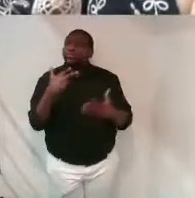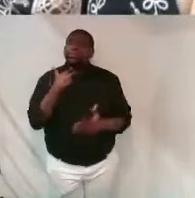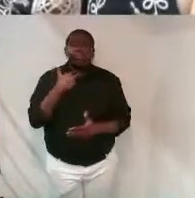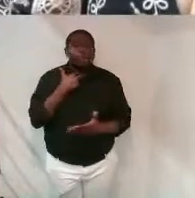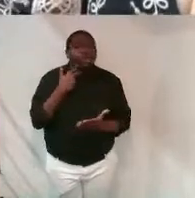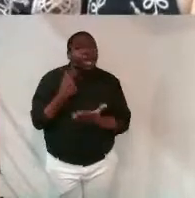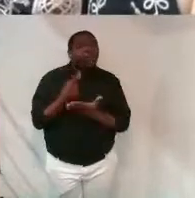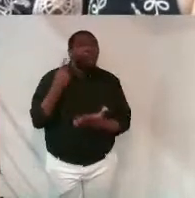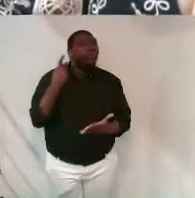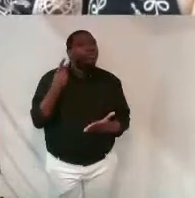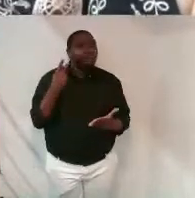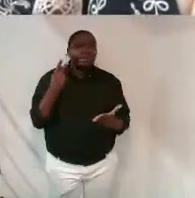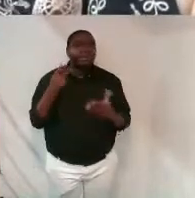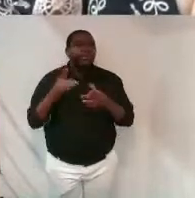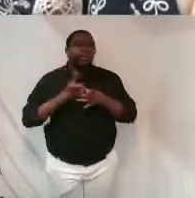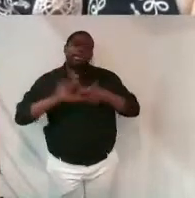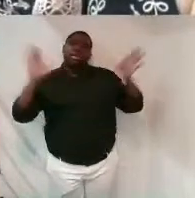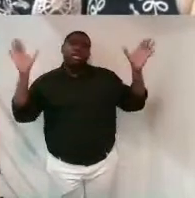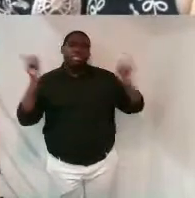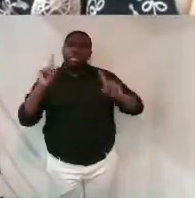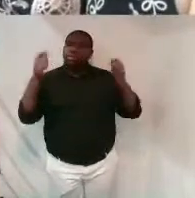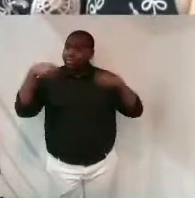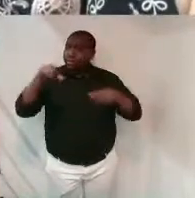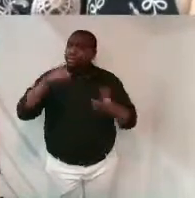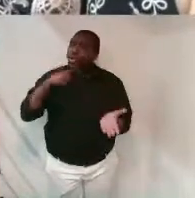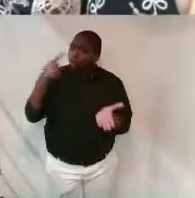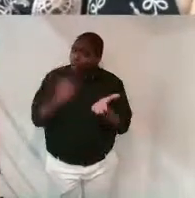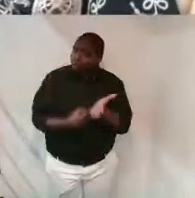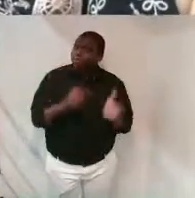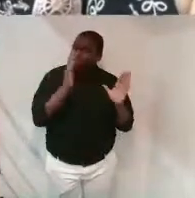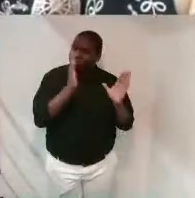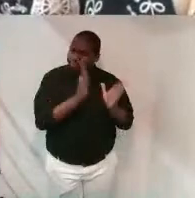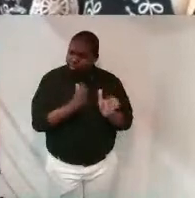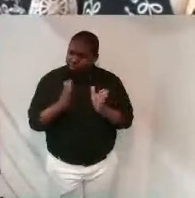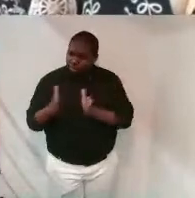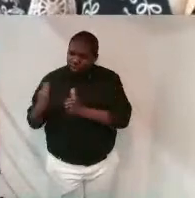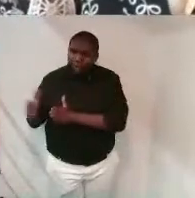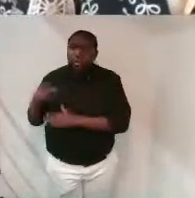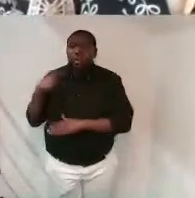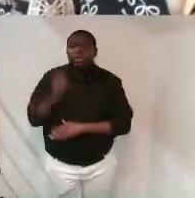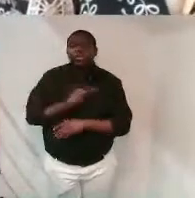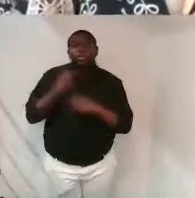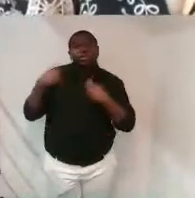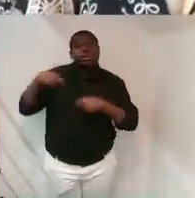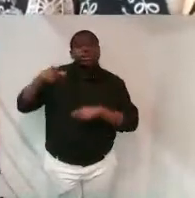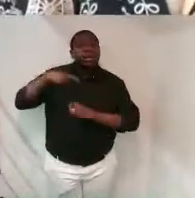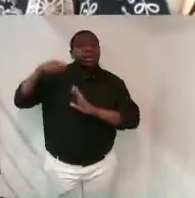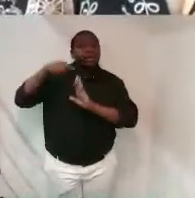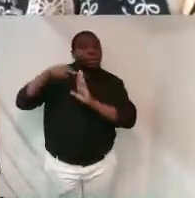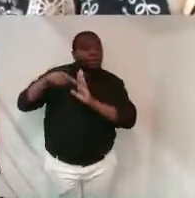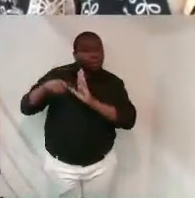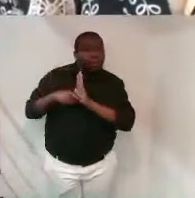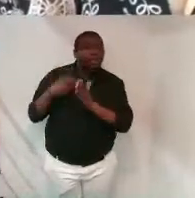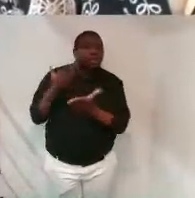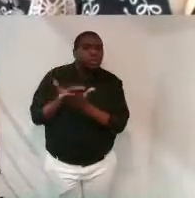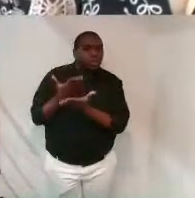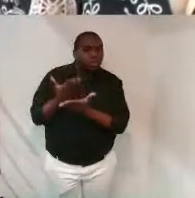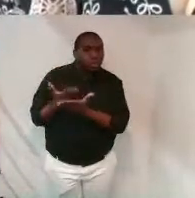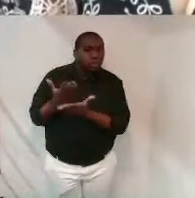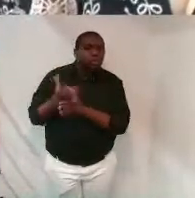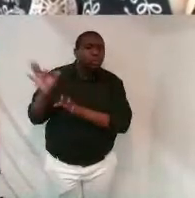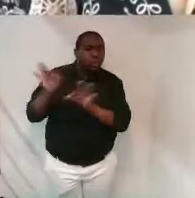forma descomprometida com as demais etapas. E, para isso, nós precisamos de um planejamento, de estudos de